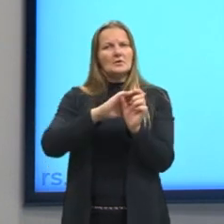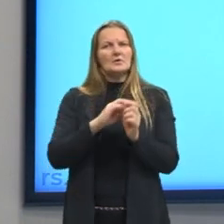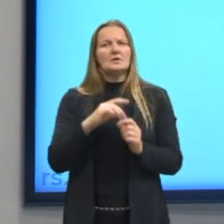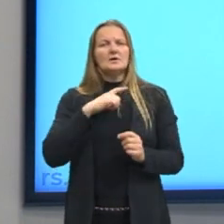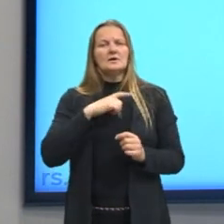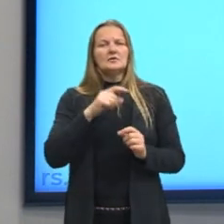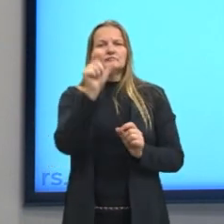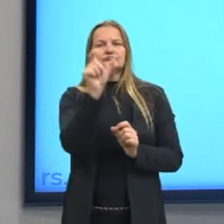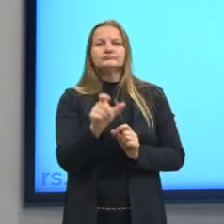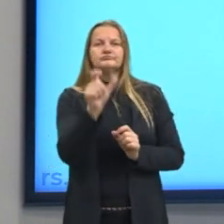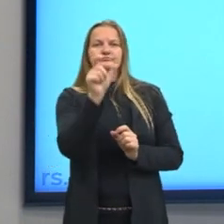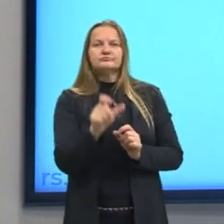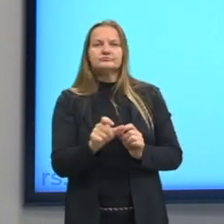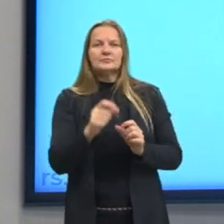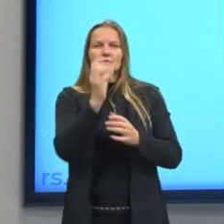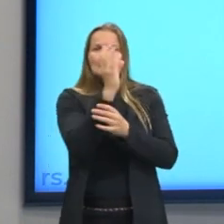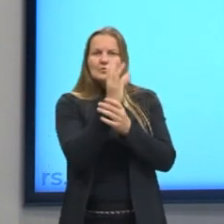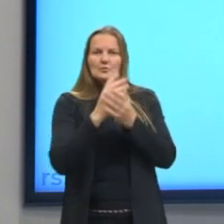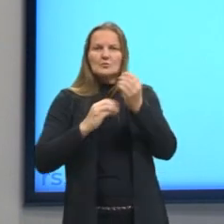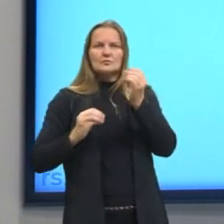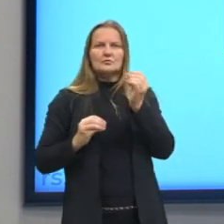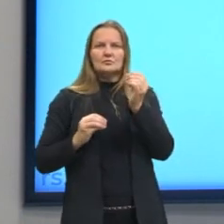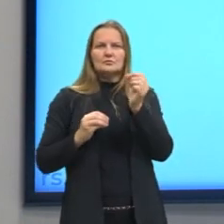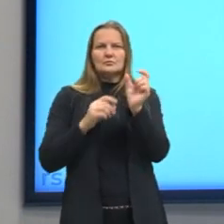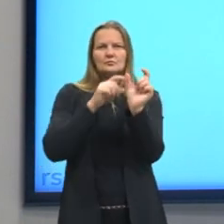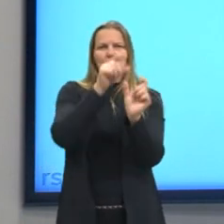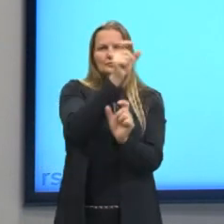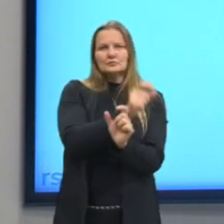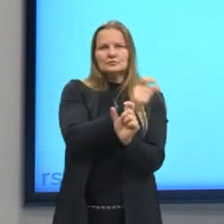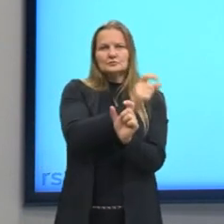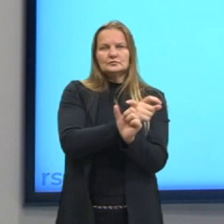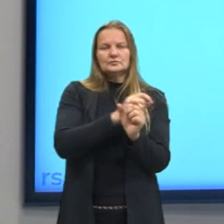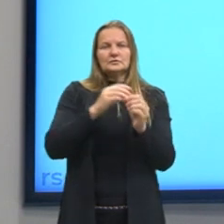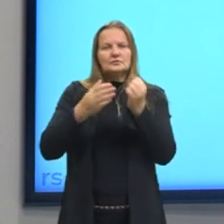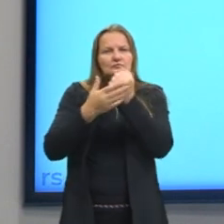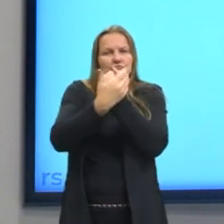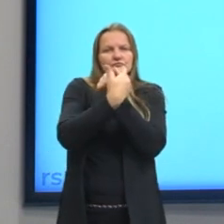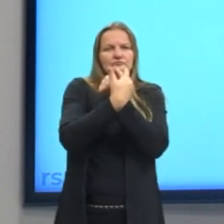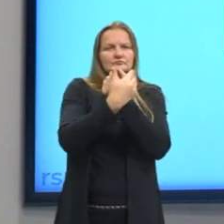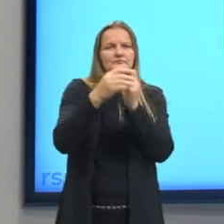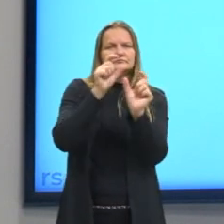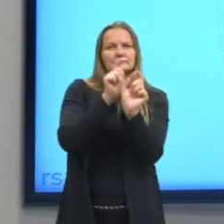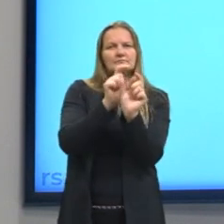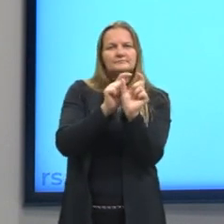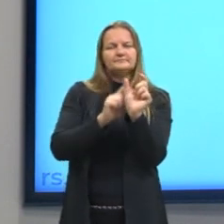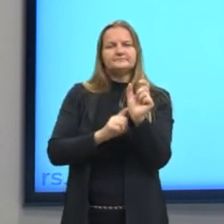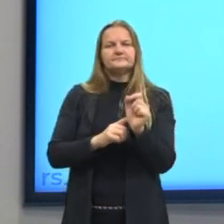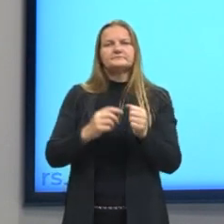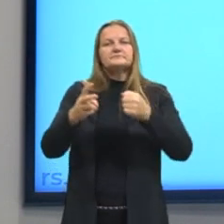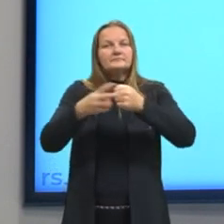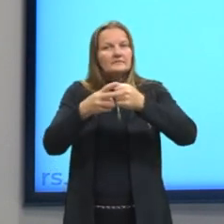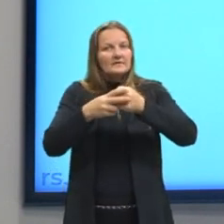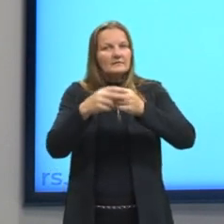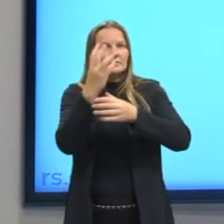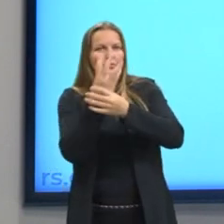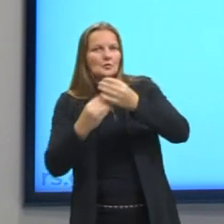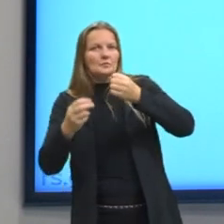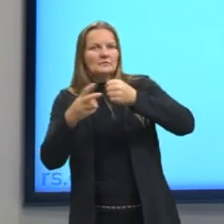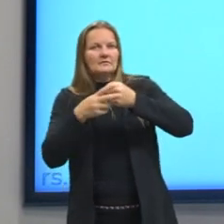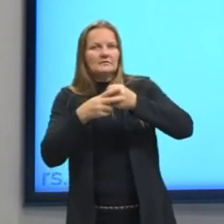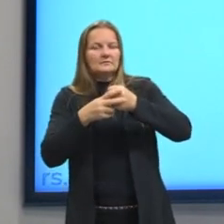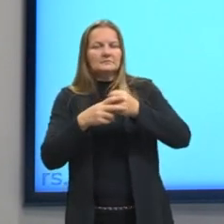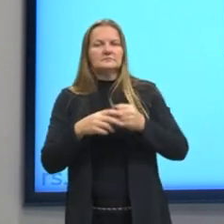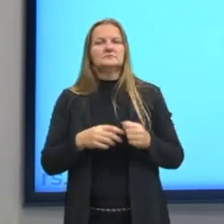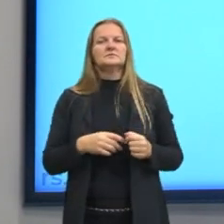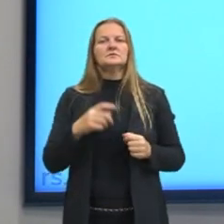de elipse do sujeito quando eu vou útil meu sujeito e aí eu tenho sujeitos ocultos a elipse de verbos ou